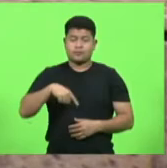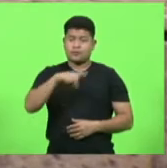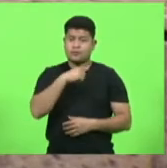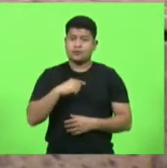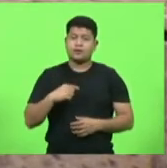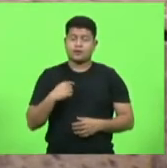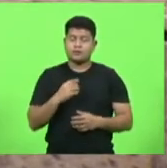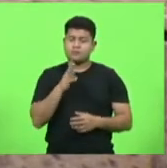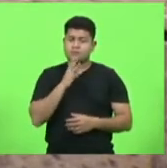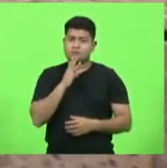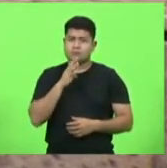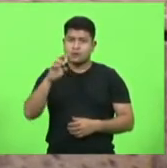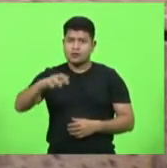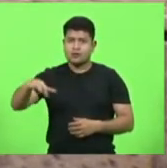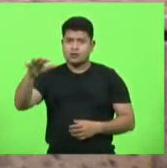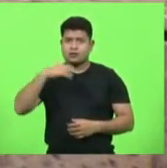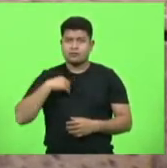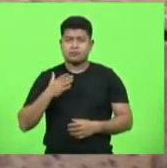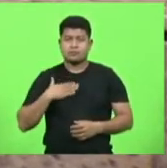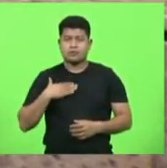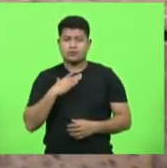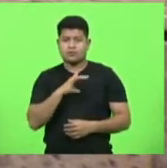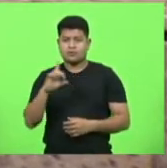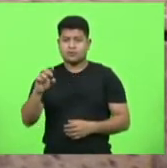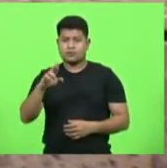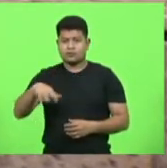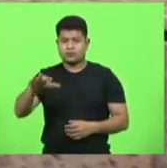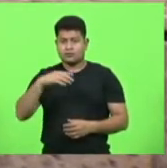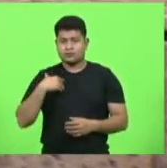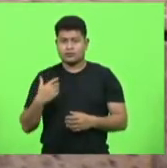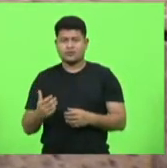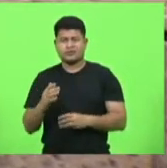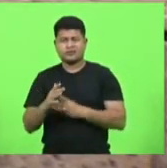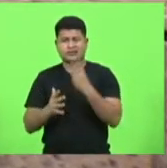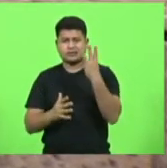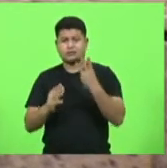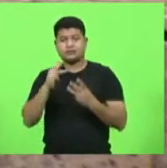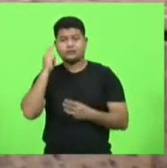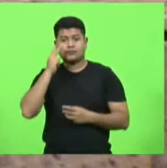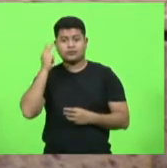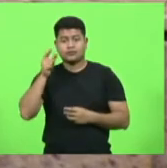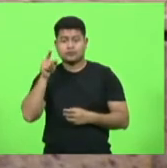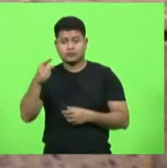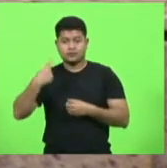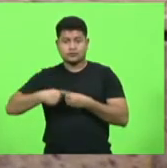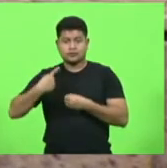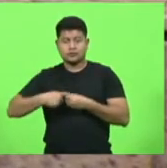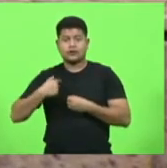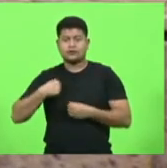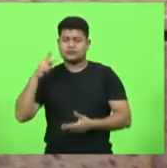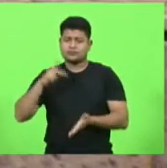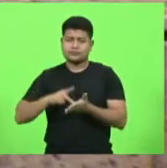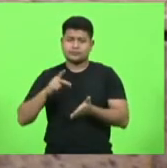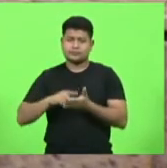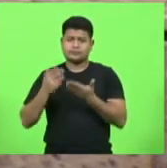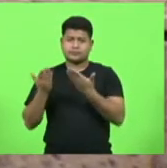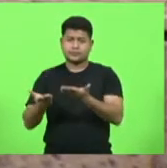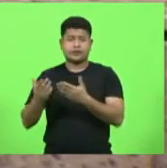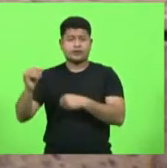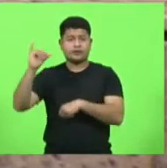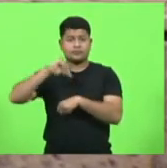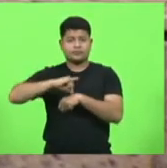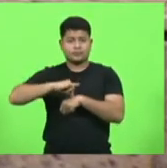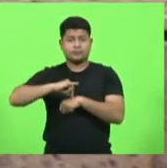Meu coordenador regional é de lá, foi 3 vezes vereador na cidade, e, de fato, eu diria que Jaguaruna é a capital brasileira